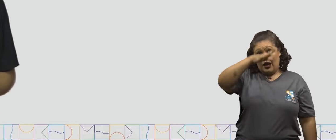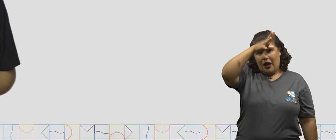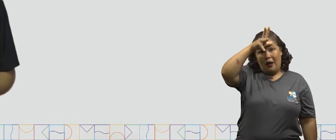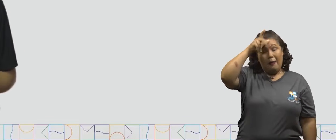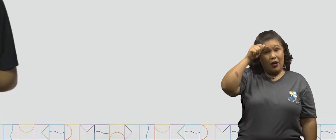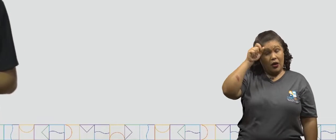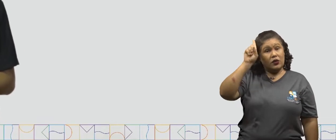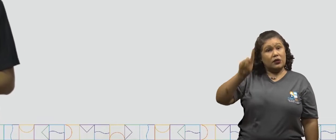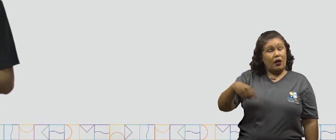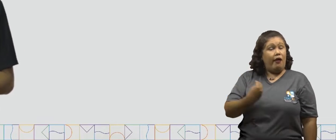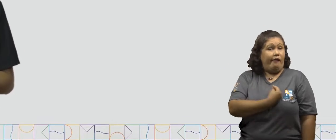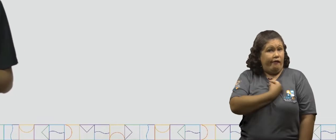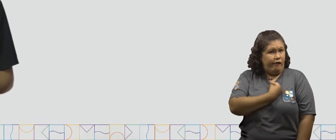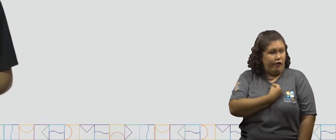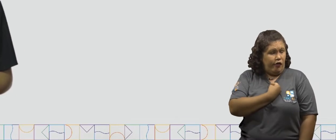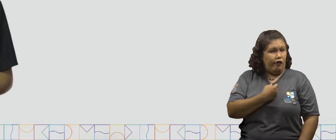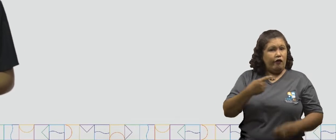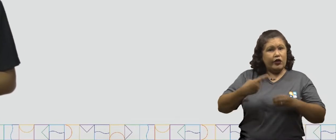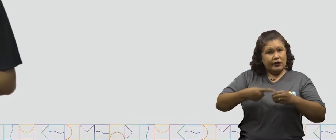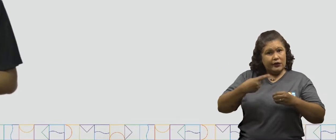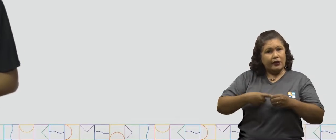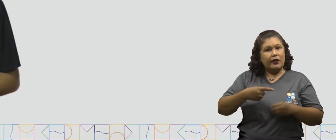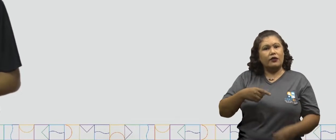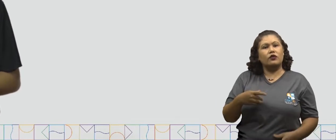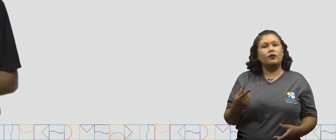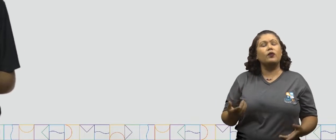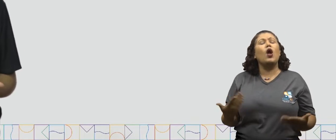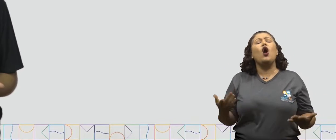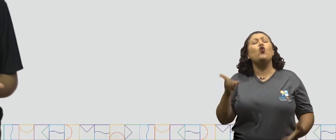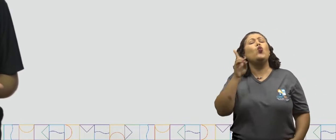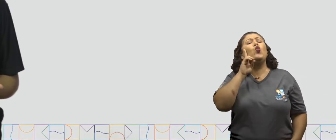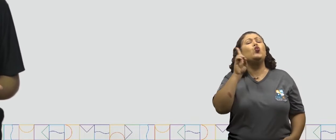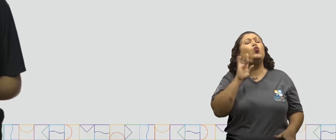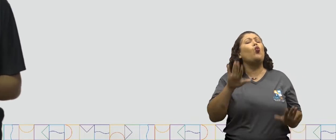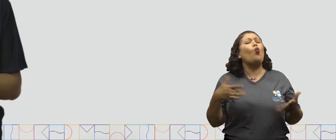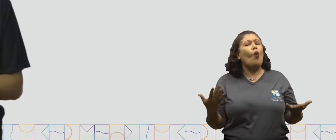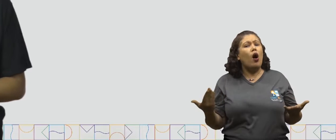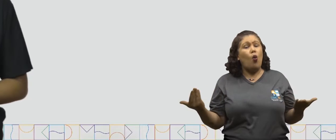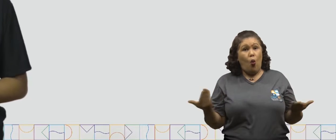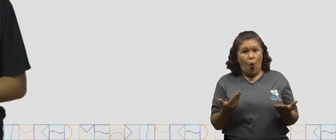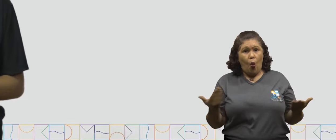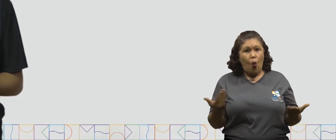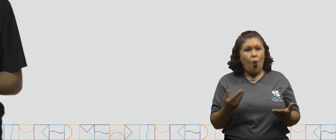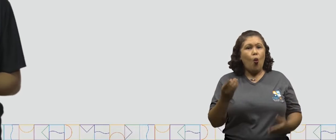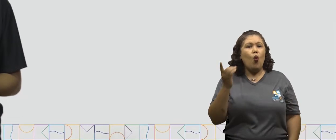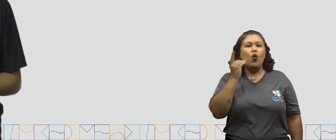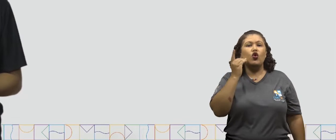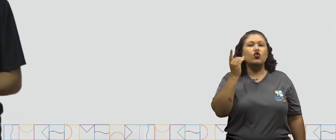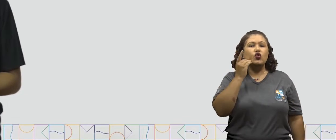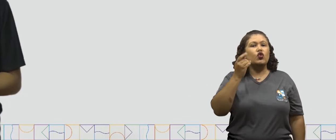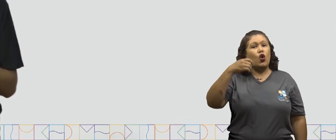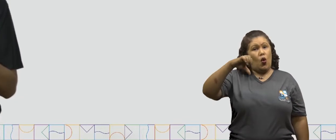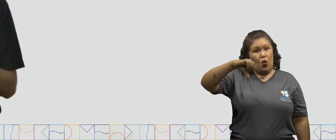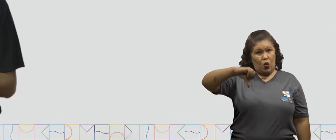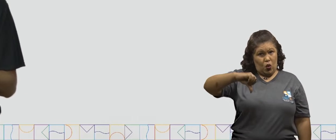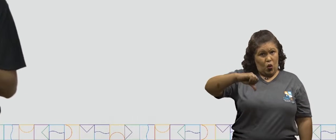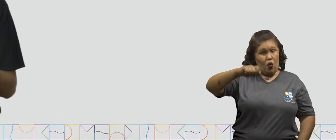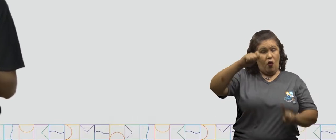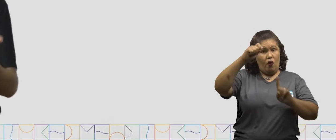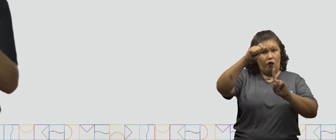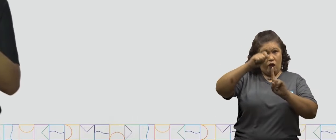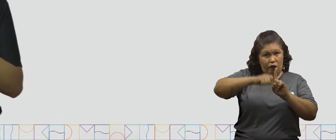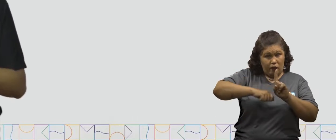Manaus, afinal, é onde os alunos estão. E a data de hoje. Portanto, escreveremos na carta a